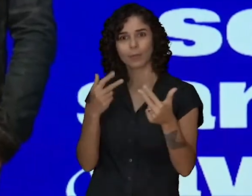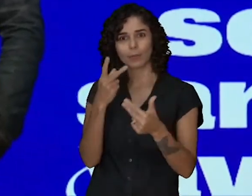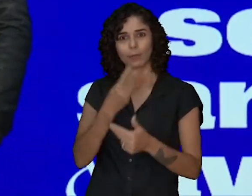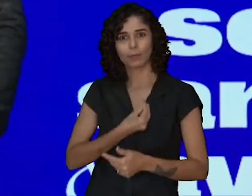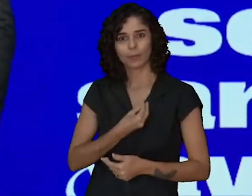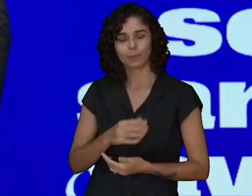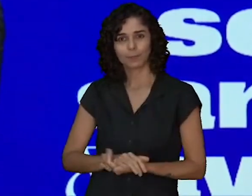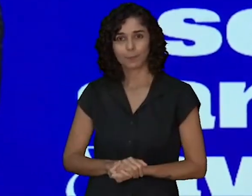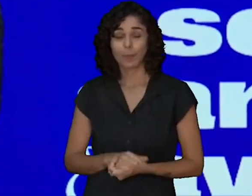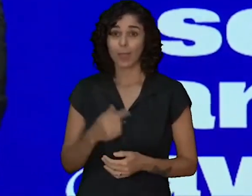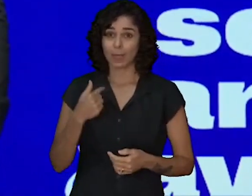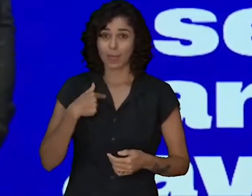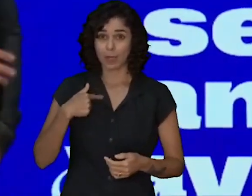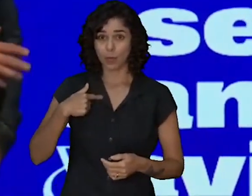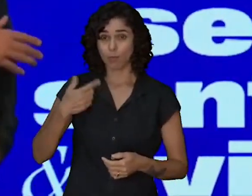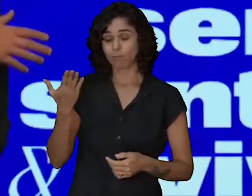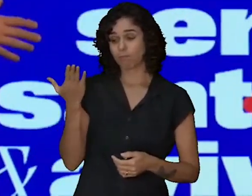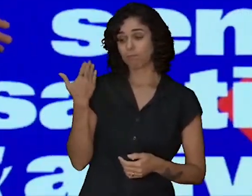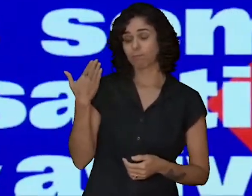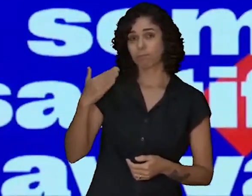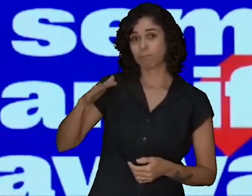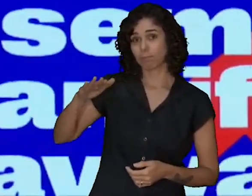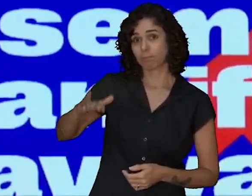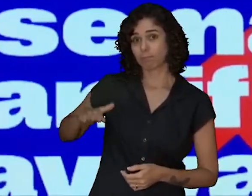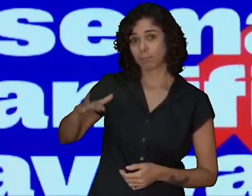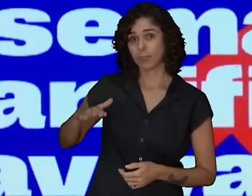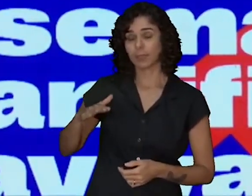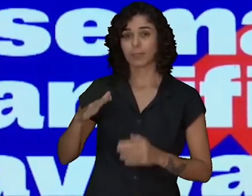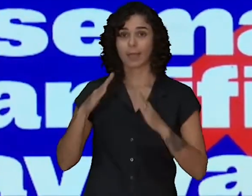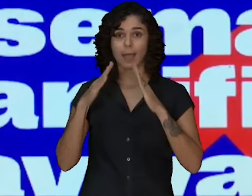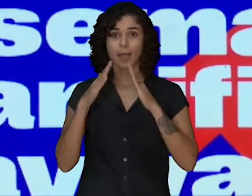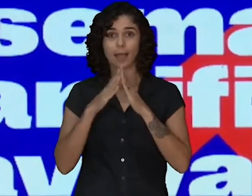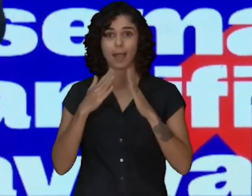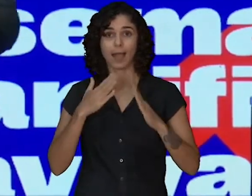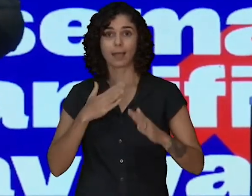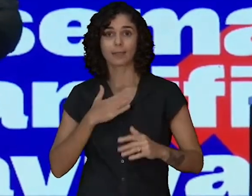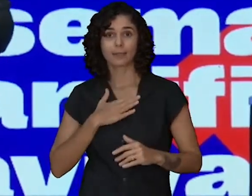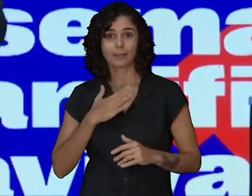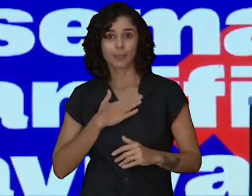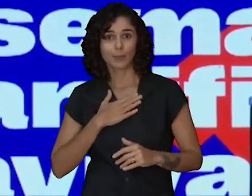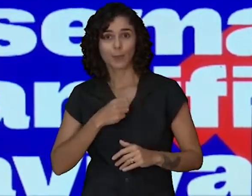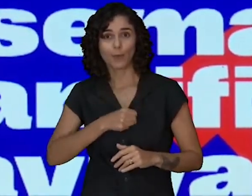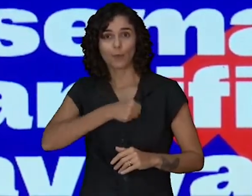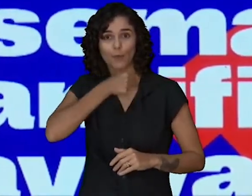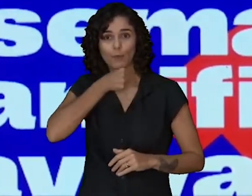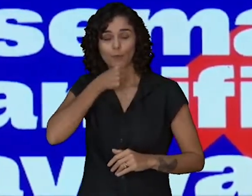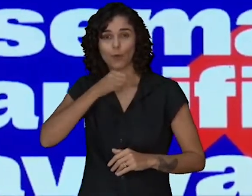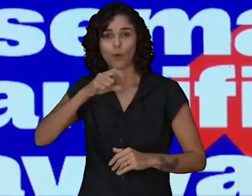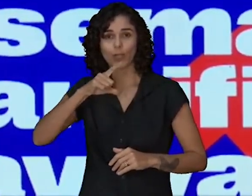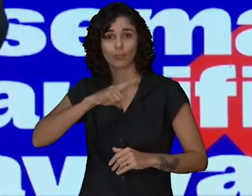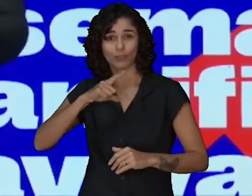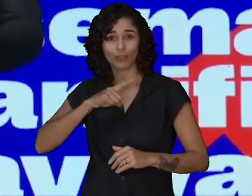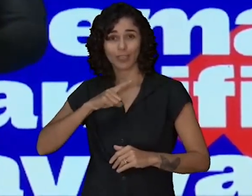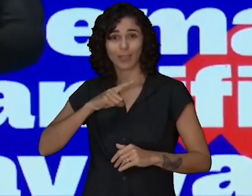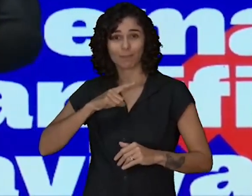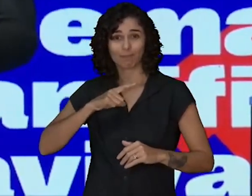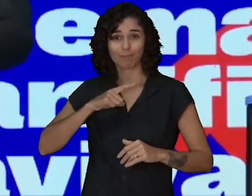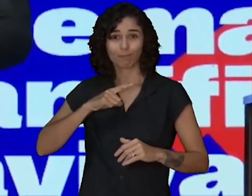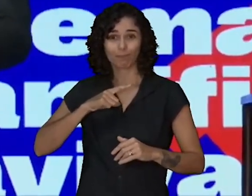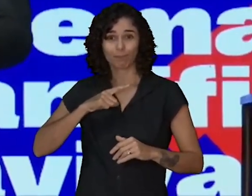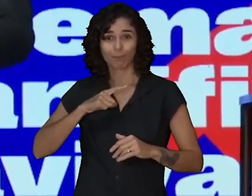Quando eu era criança, na casa dos meus avós tinha um engenho manual de moer cana.